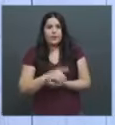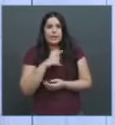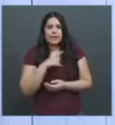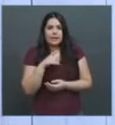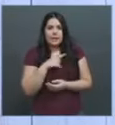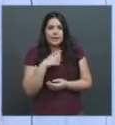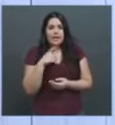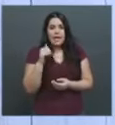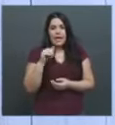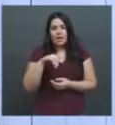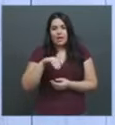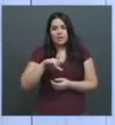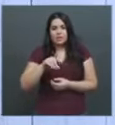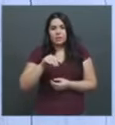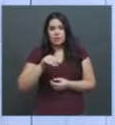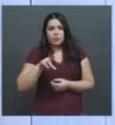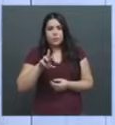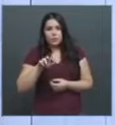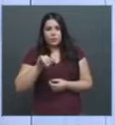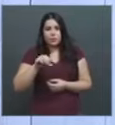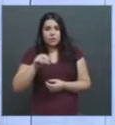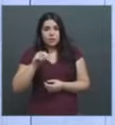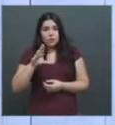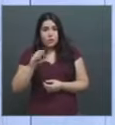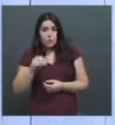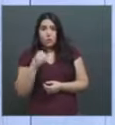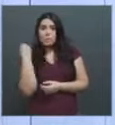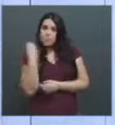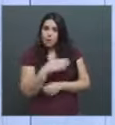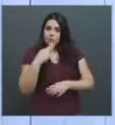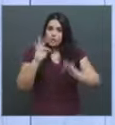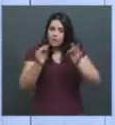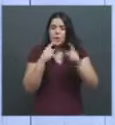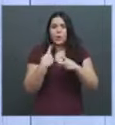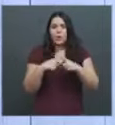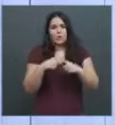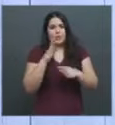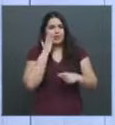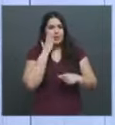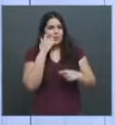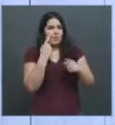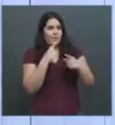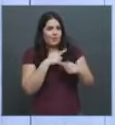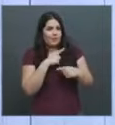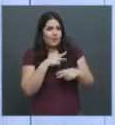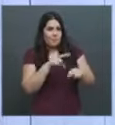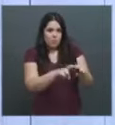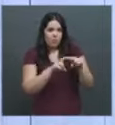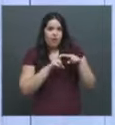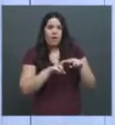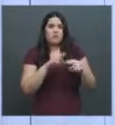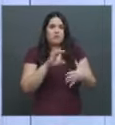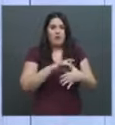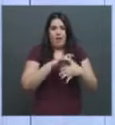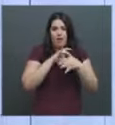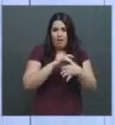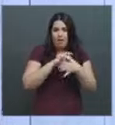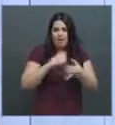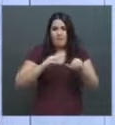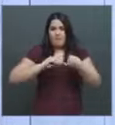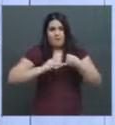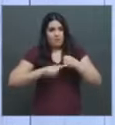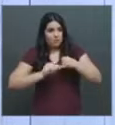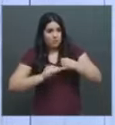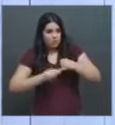né? Esse é um cálculo bom de tratar, porque ele, você sabe que a origem dele é da carne, do feijão, das proteínas, né? E a gente consegue, às vezes,